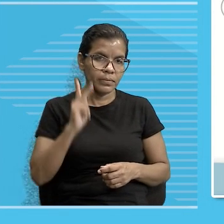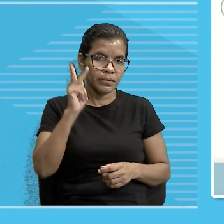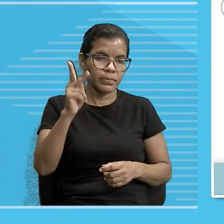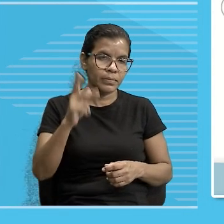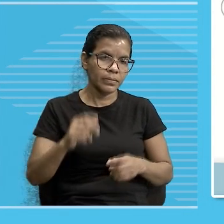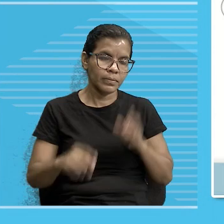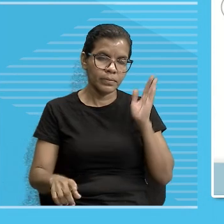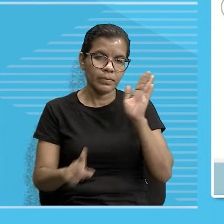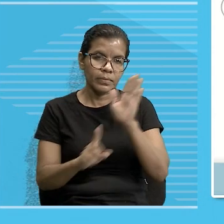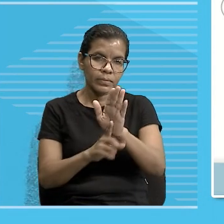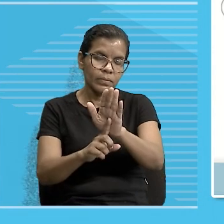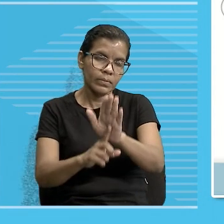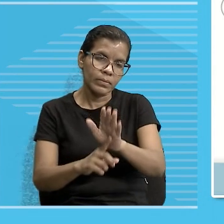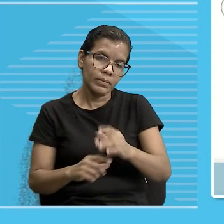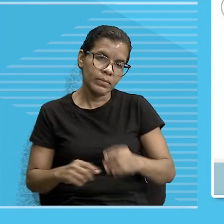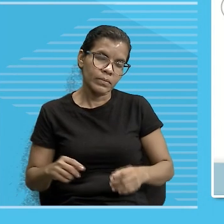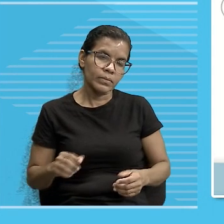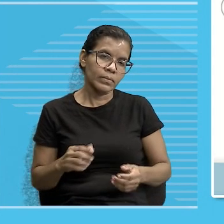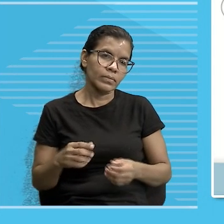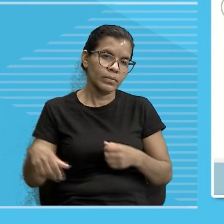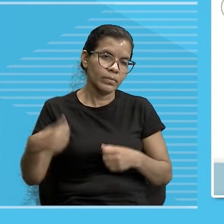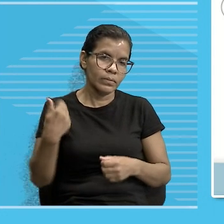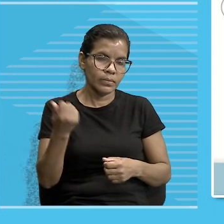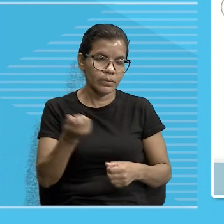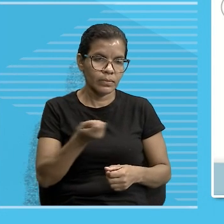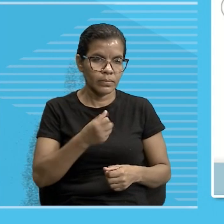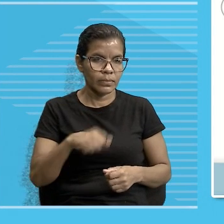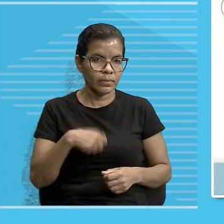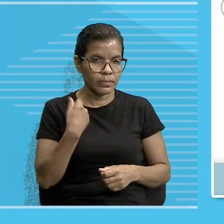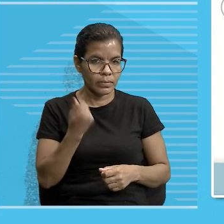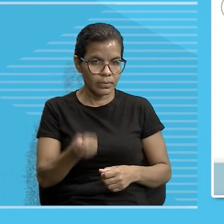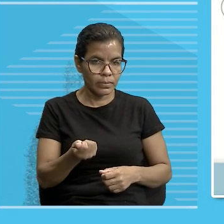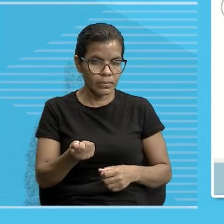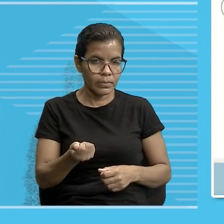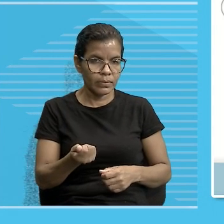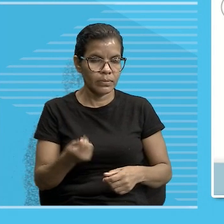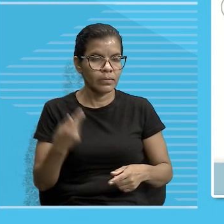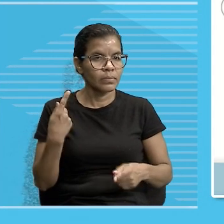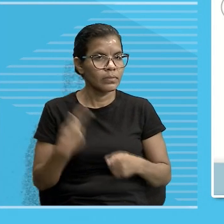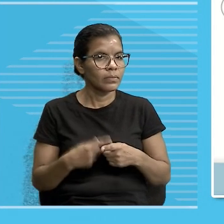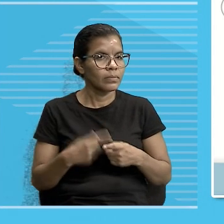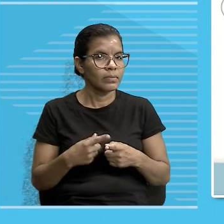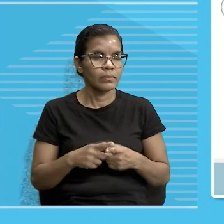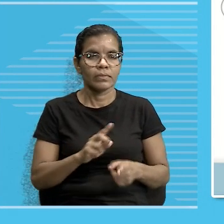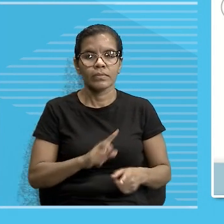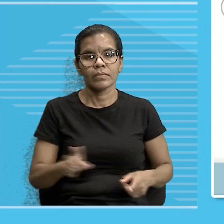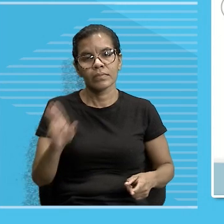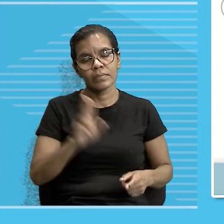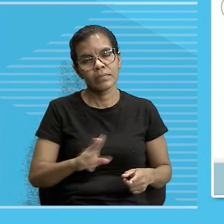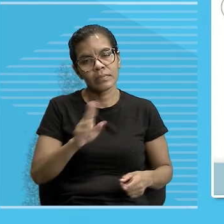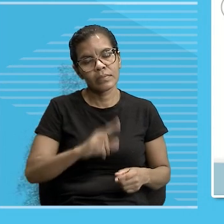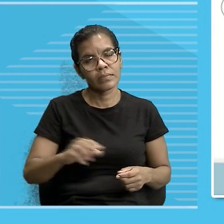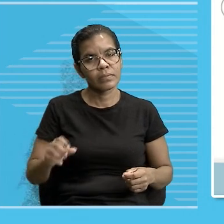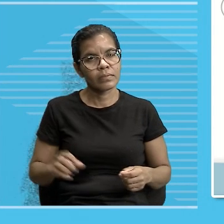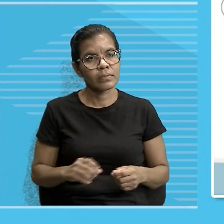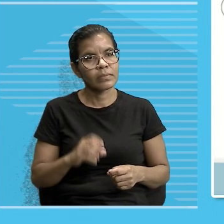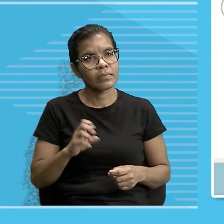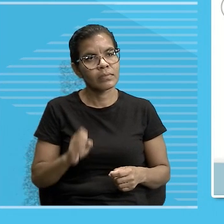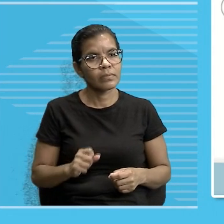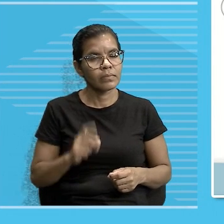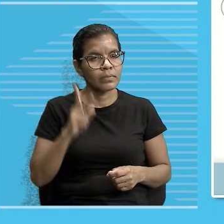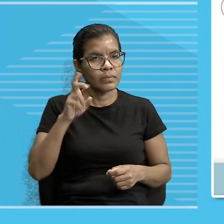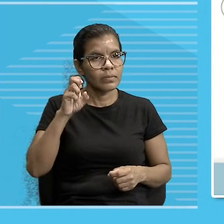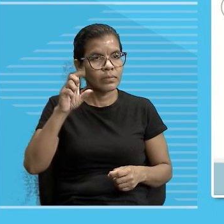para representar o seu símbolo. Por isso que ela não utiliza graus Kelvin, como o graus Fahrenheit